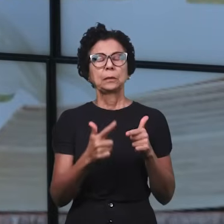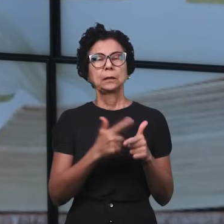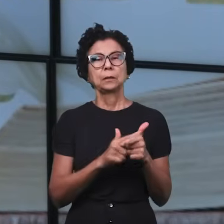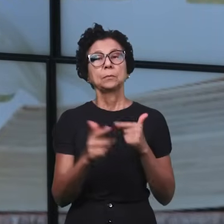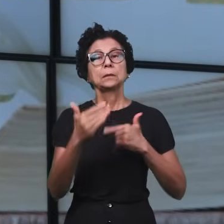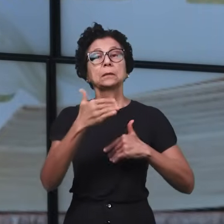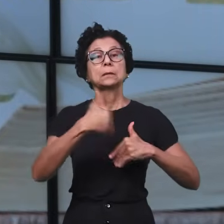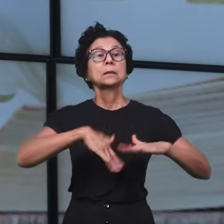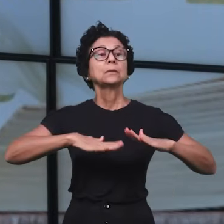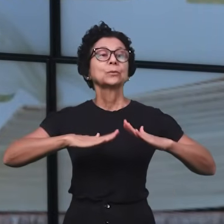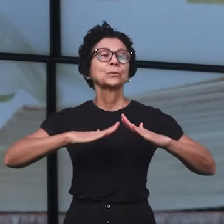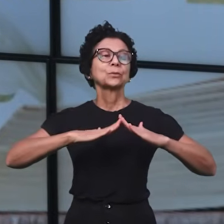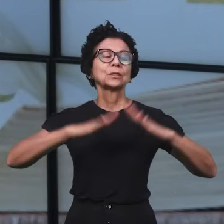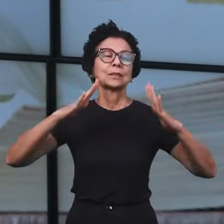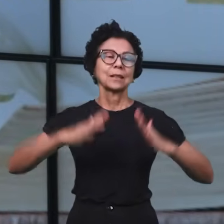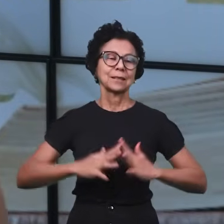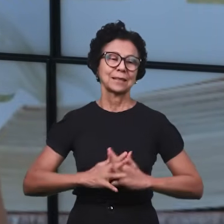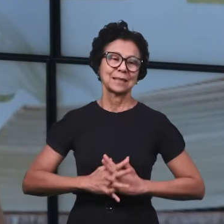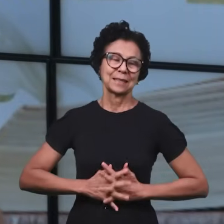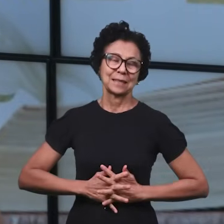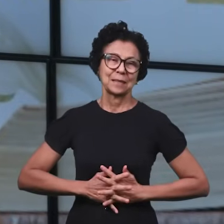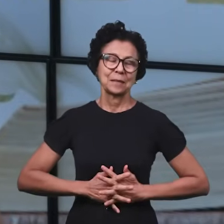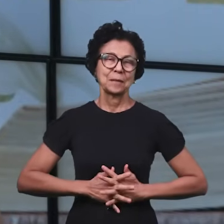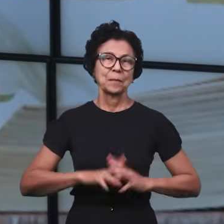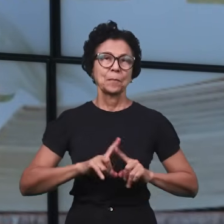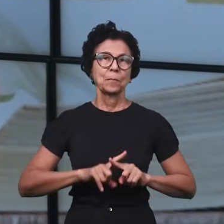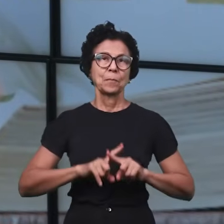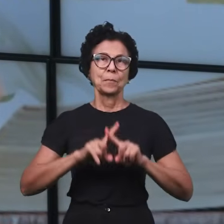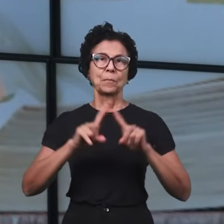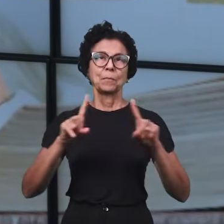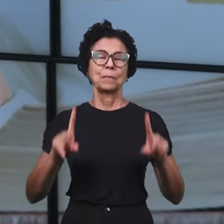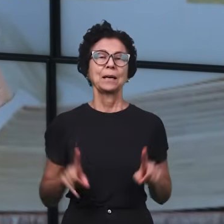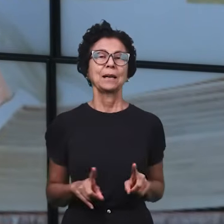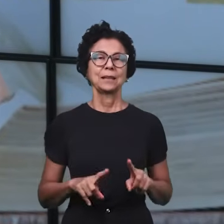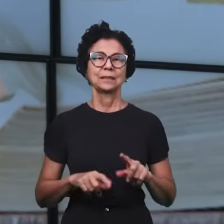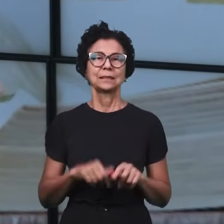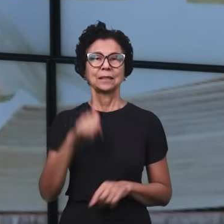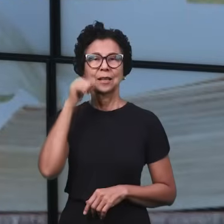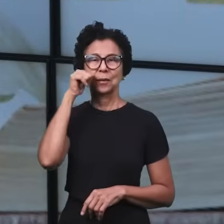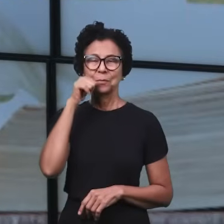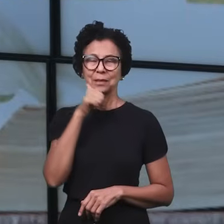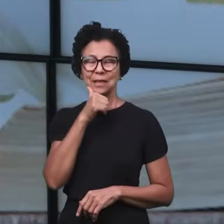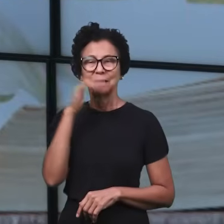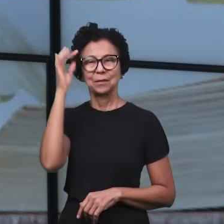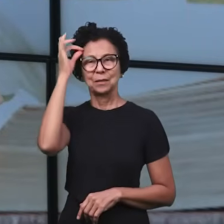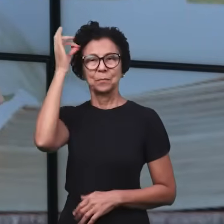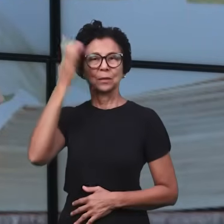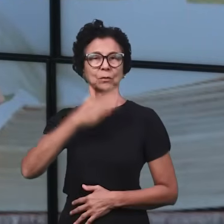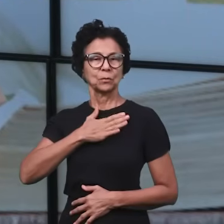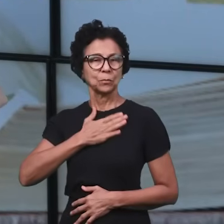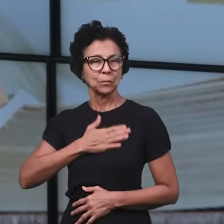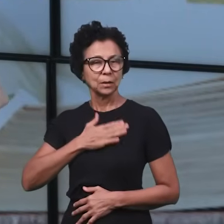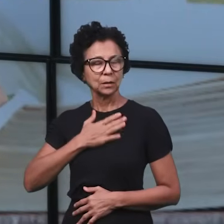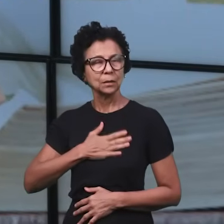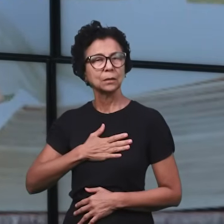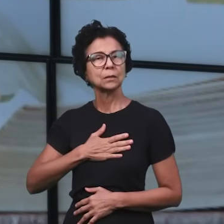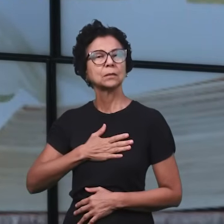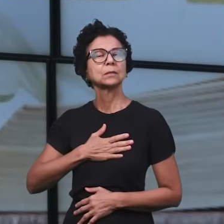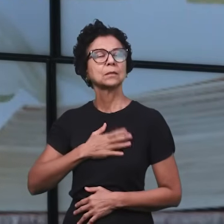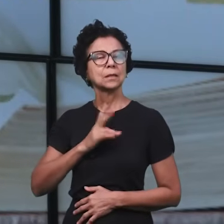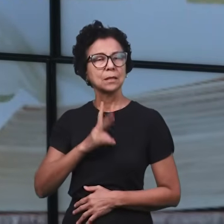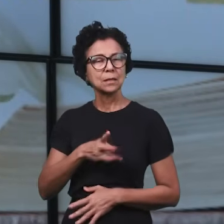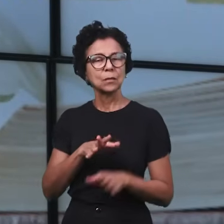casa que precisa ser gerido, mas aquela mulher que tem um espírito manso, ela vai ter sempre uma